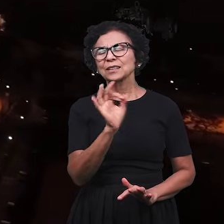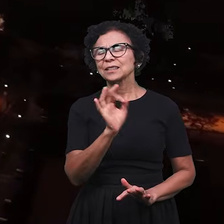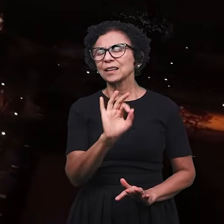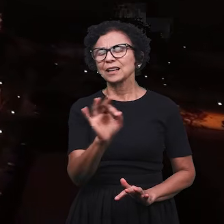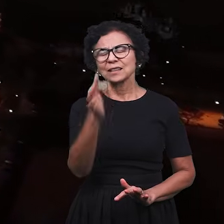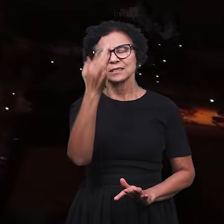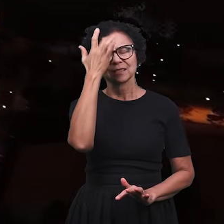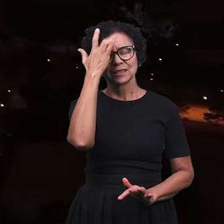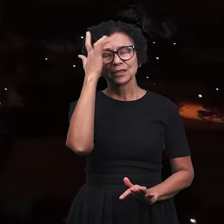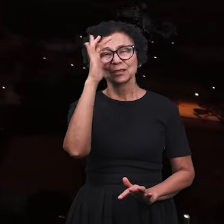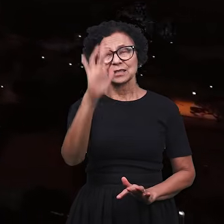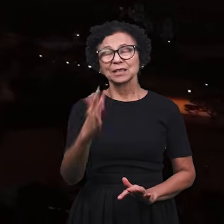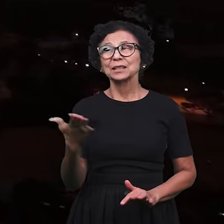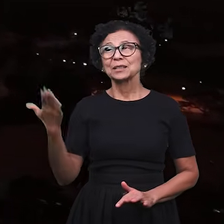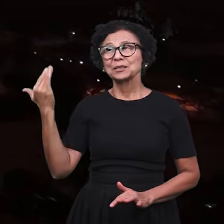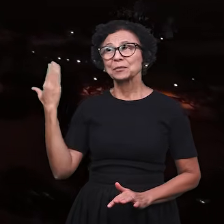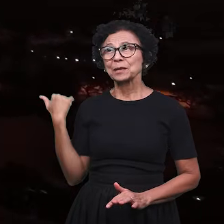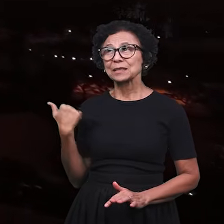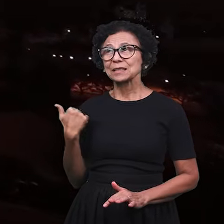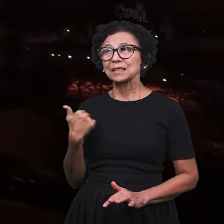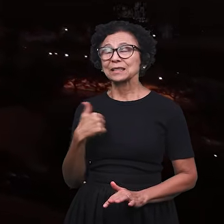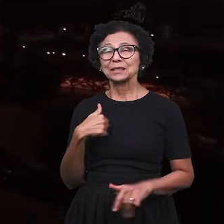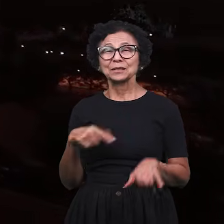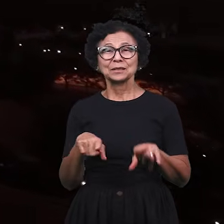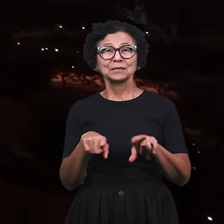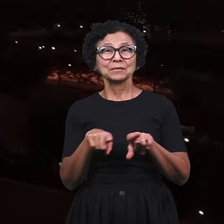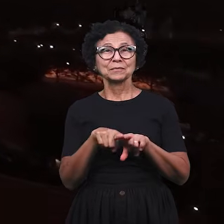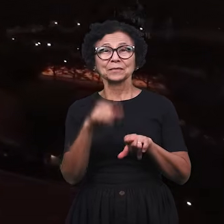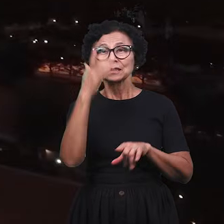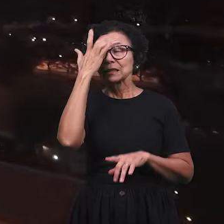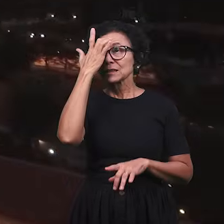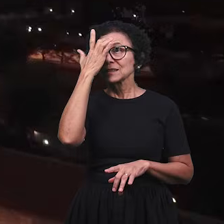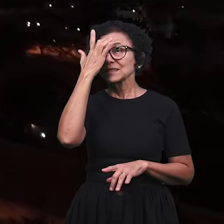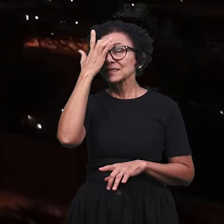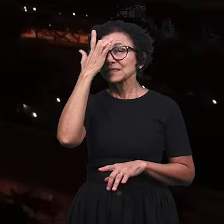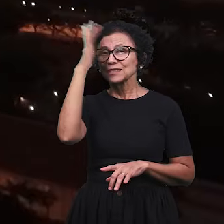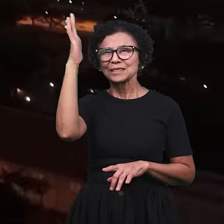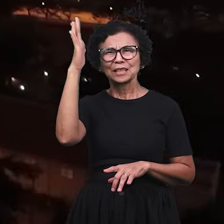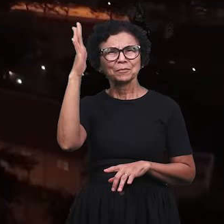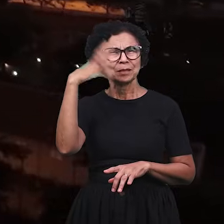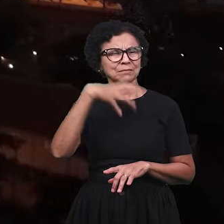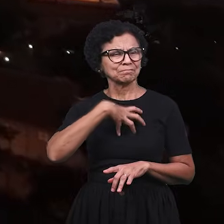não sabia, mas Jesus um